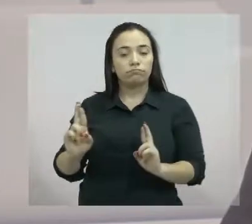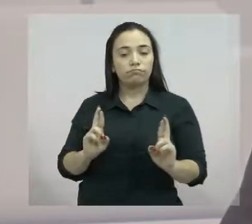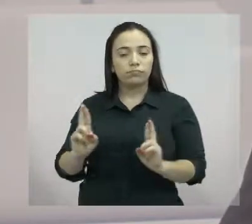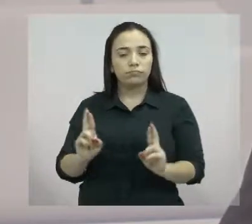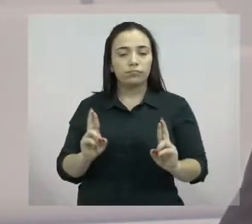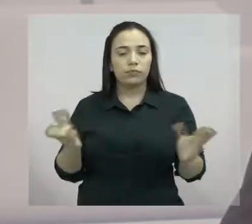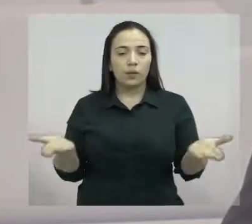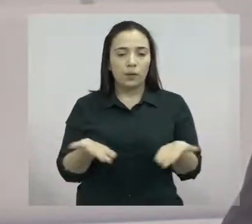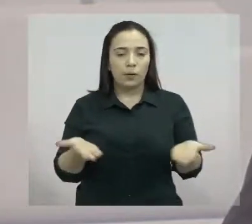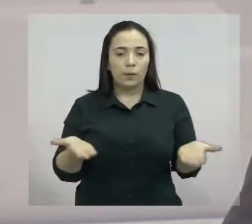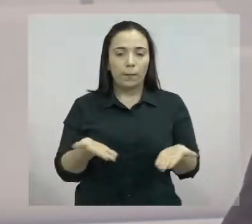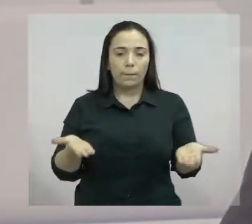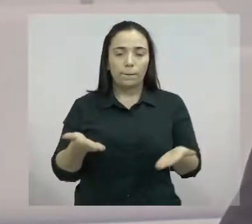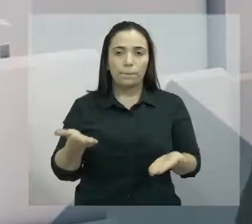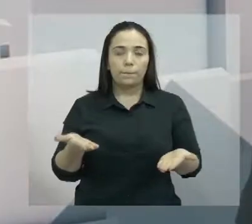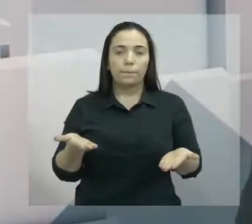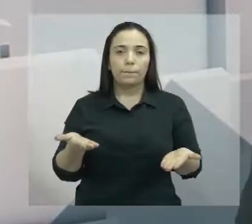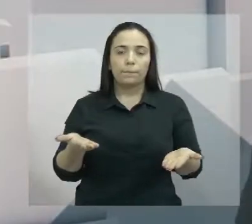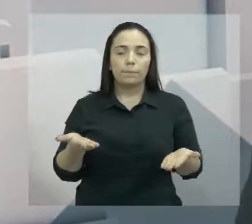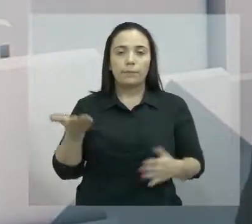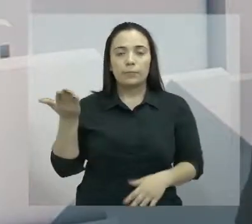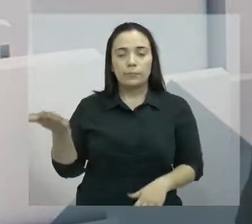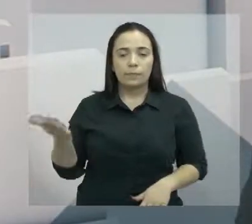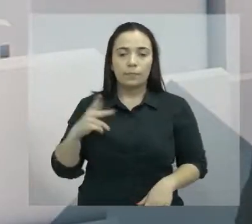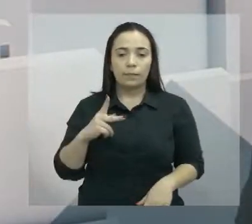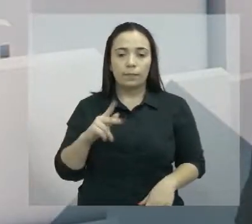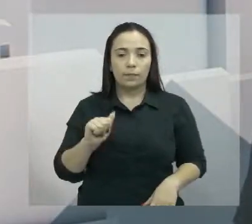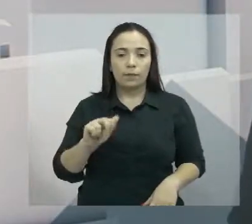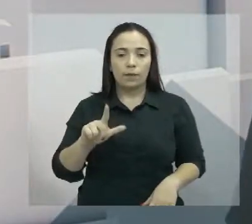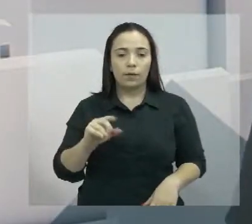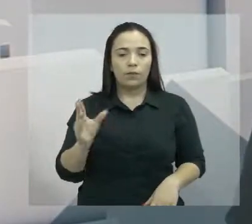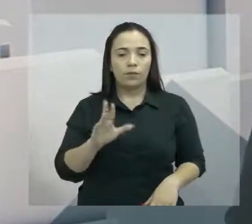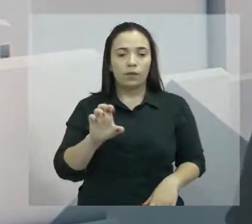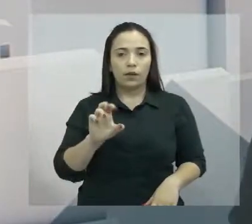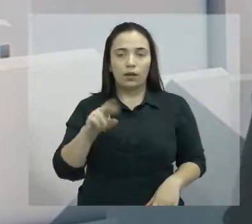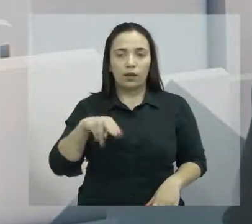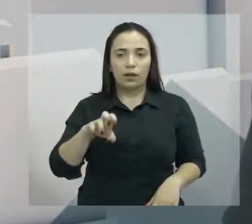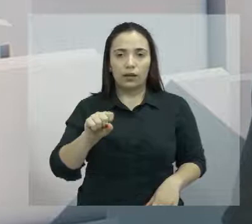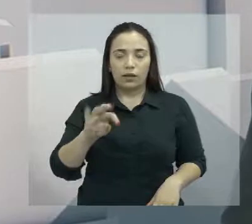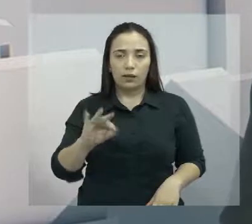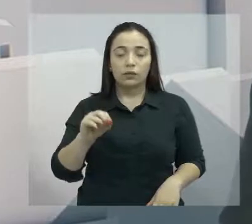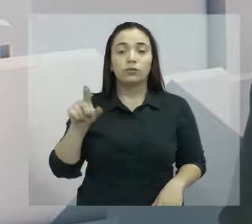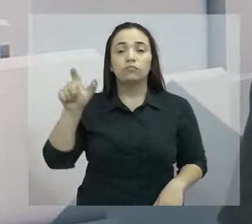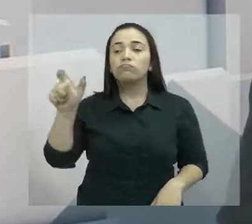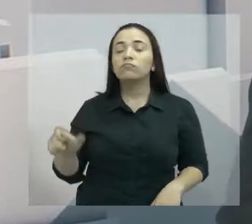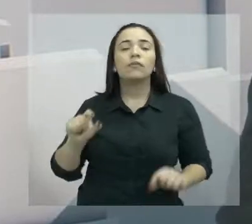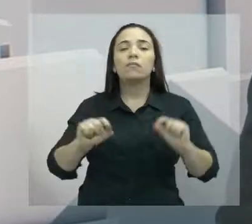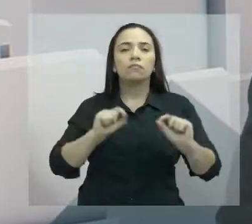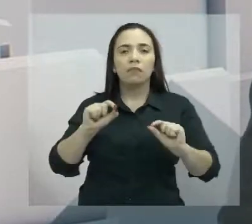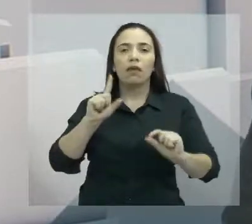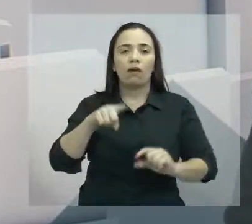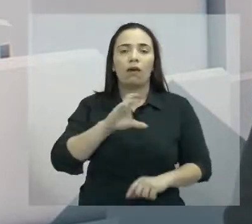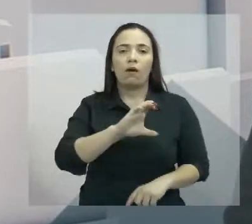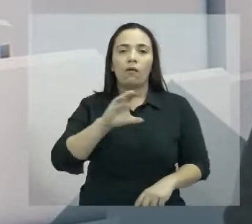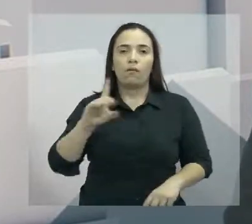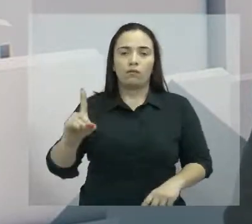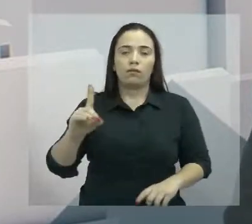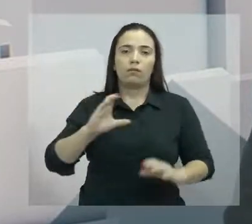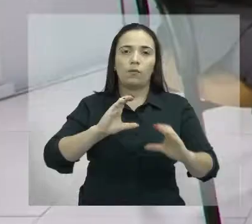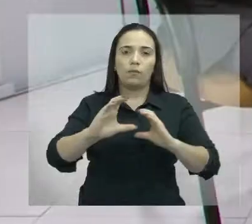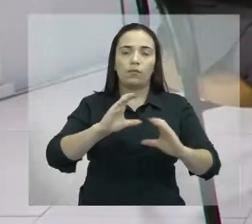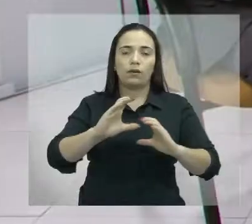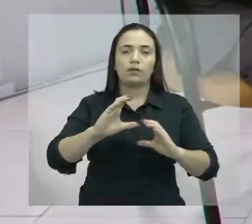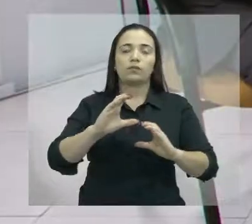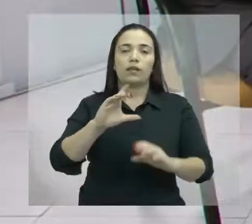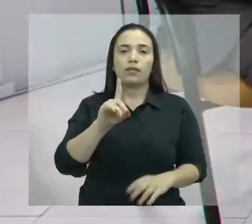estamos recebendo aqui no estúdio da TV Fortaleza o Paulo Ernesto Serpa, que é o coordenador de comunicação do